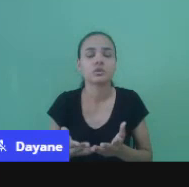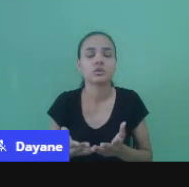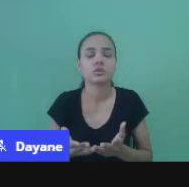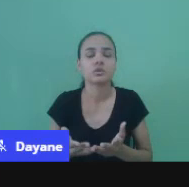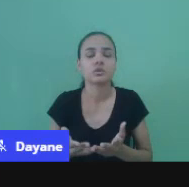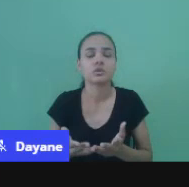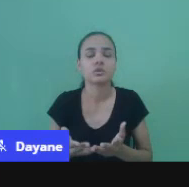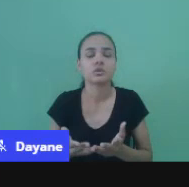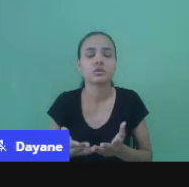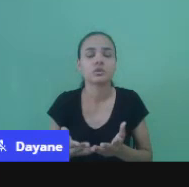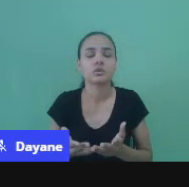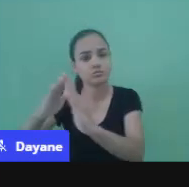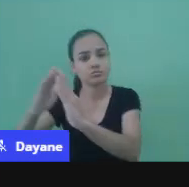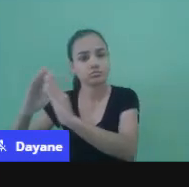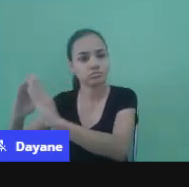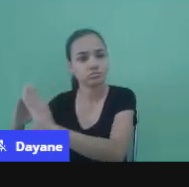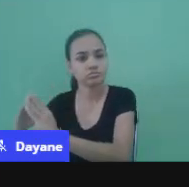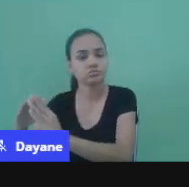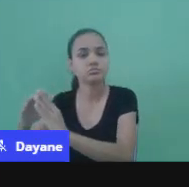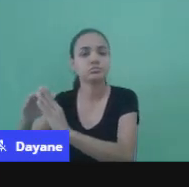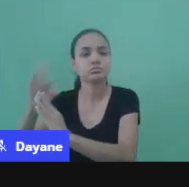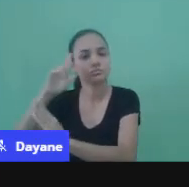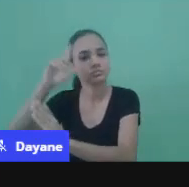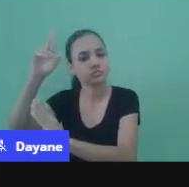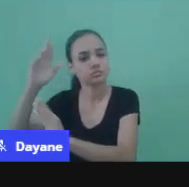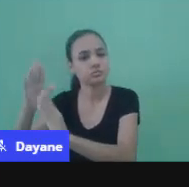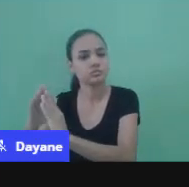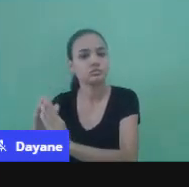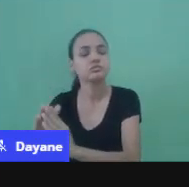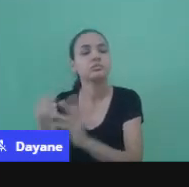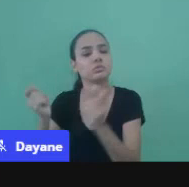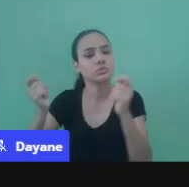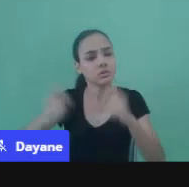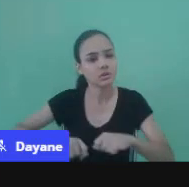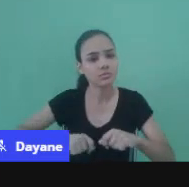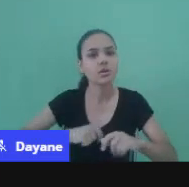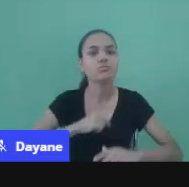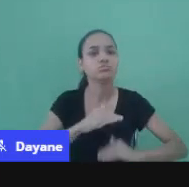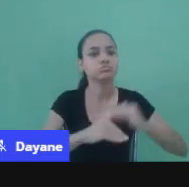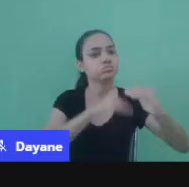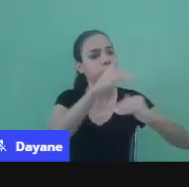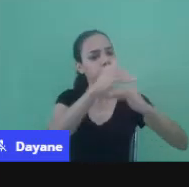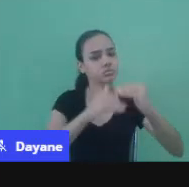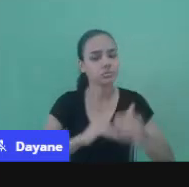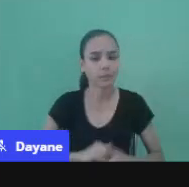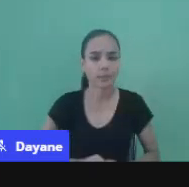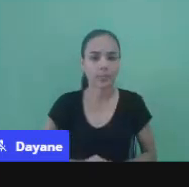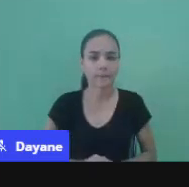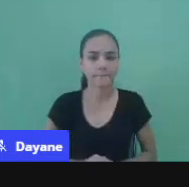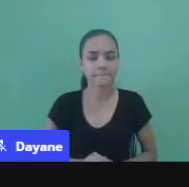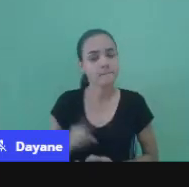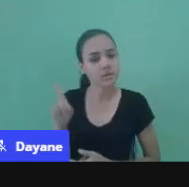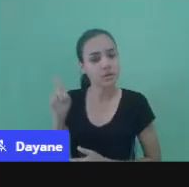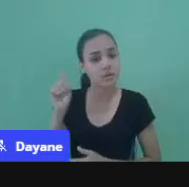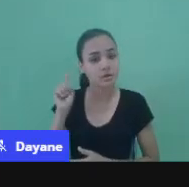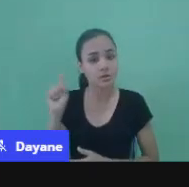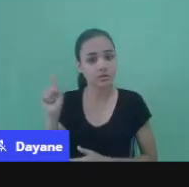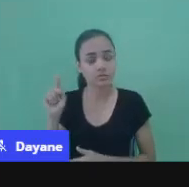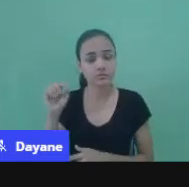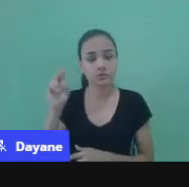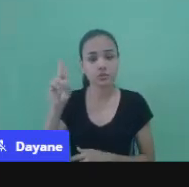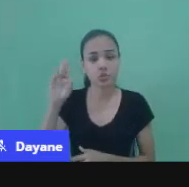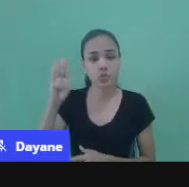fazer coisas maravilhosas, né? Isso, por exemplo, lá em Uberlândia, uma das fazendas onde a